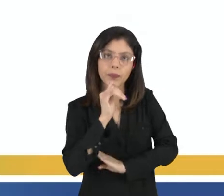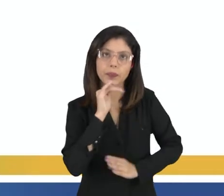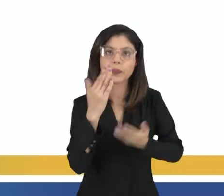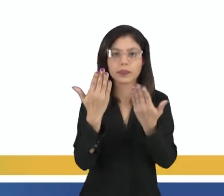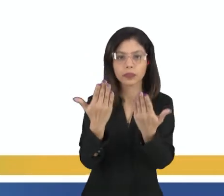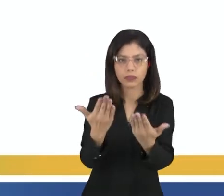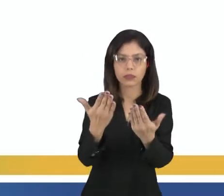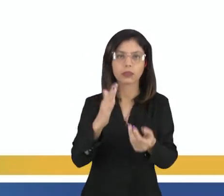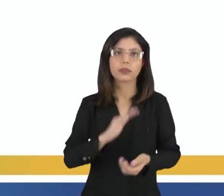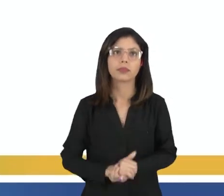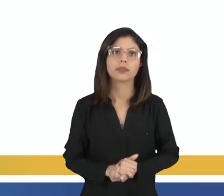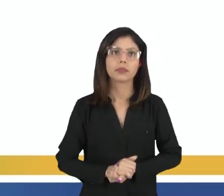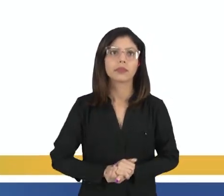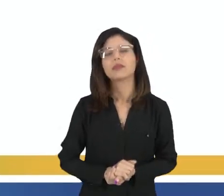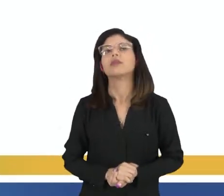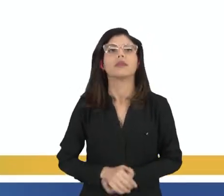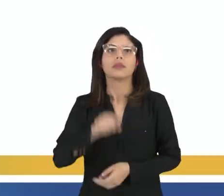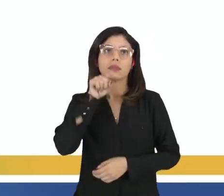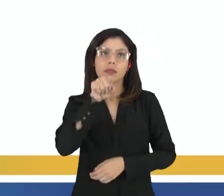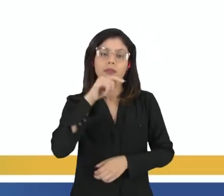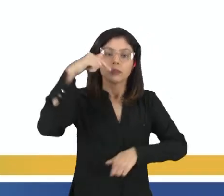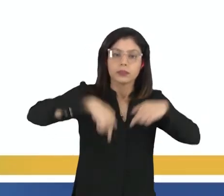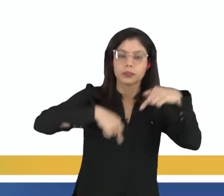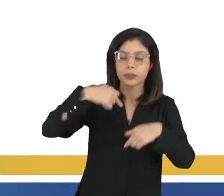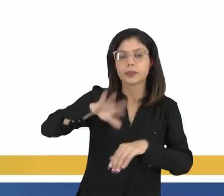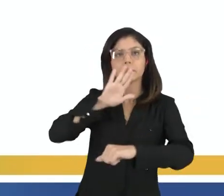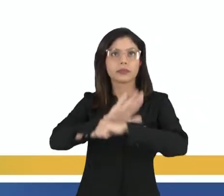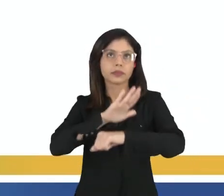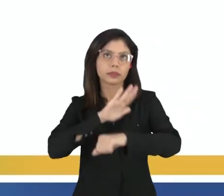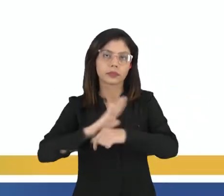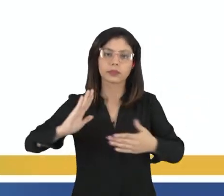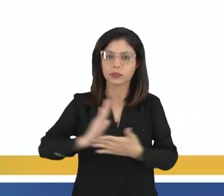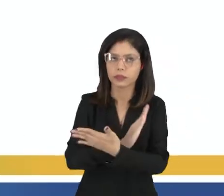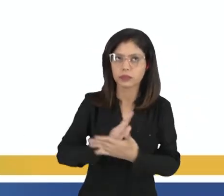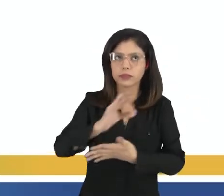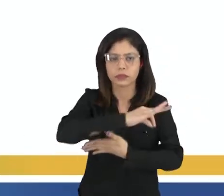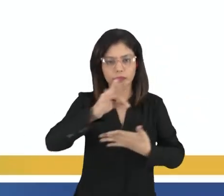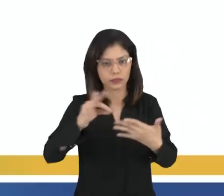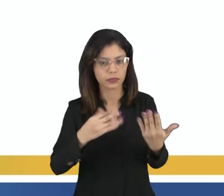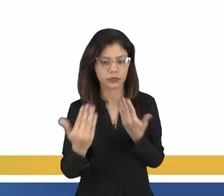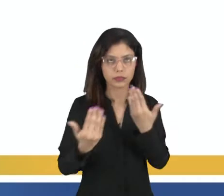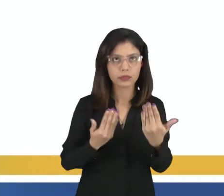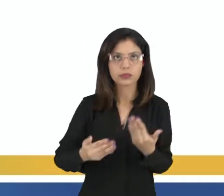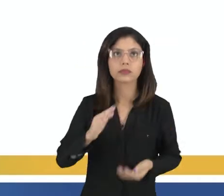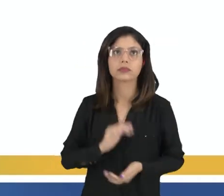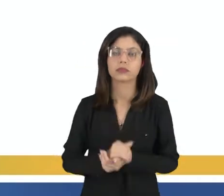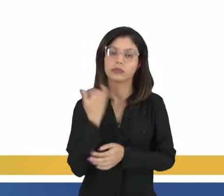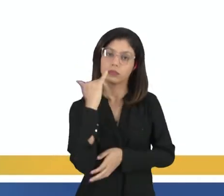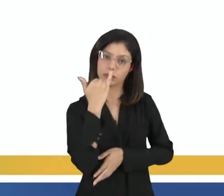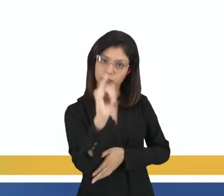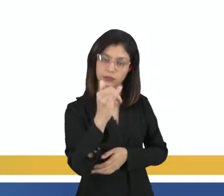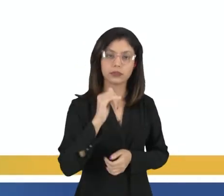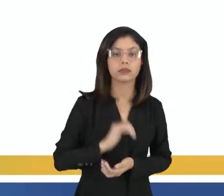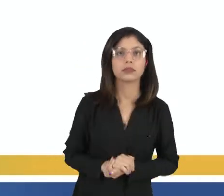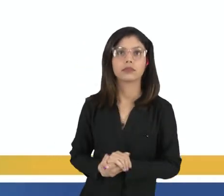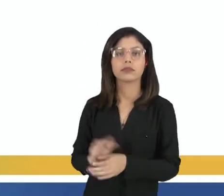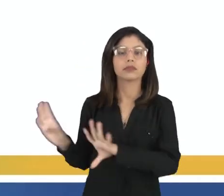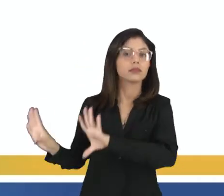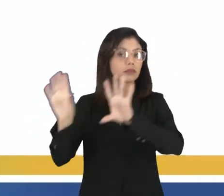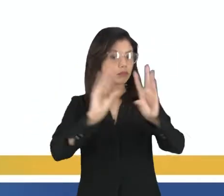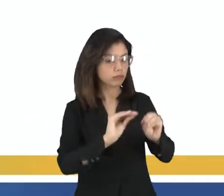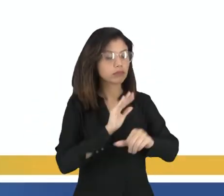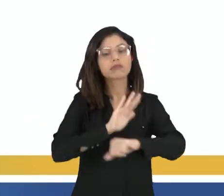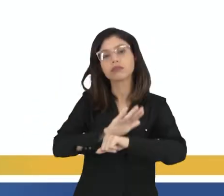exemplo da eletrólise. Então, a química contribuindo para alguns fenômenos relacionados à energia elétrica e que